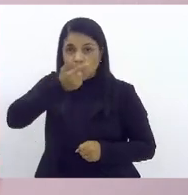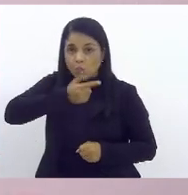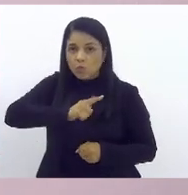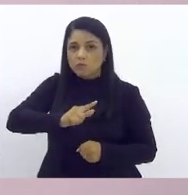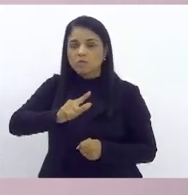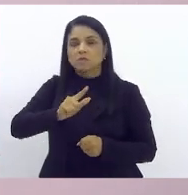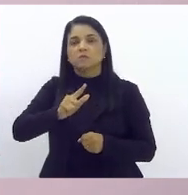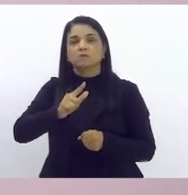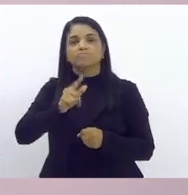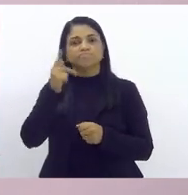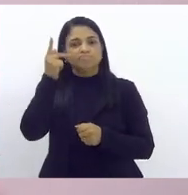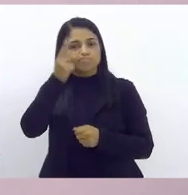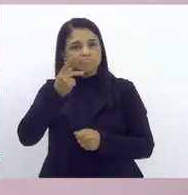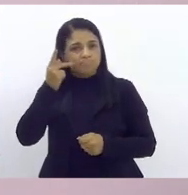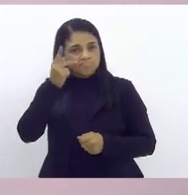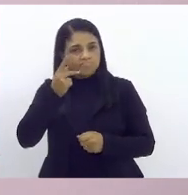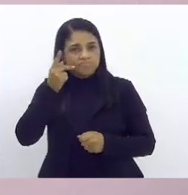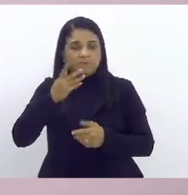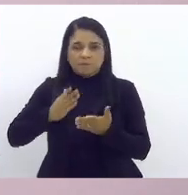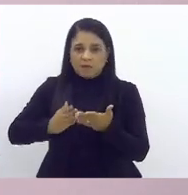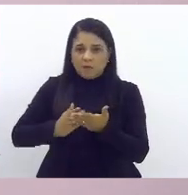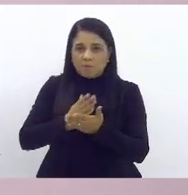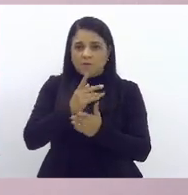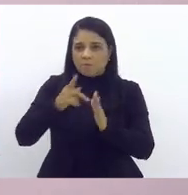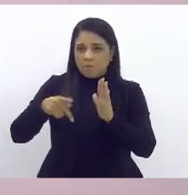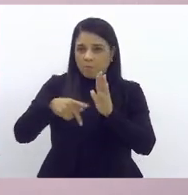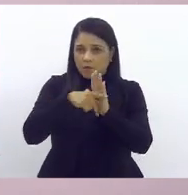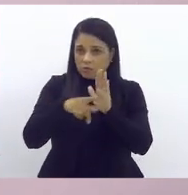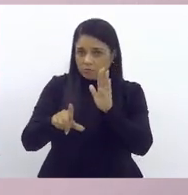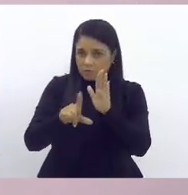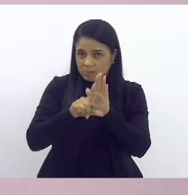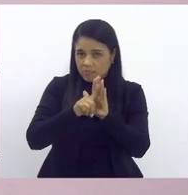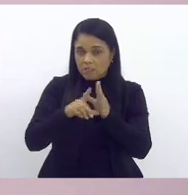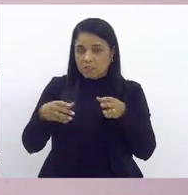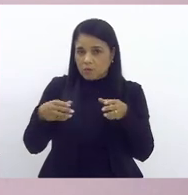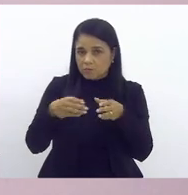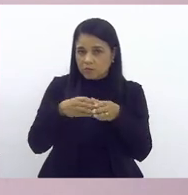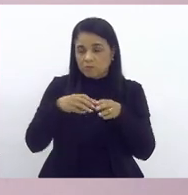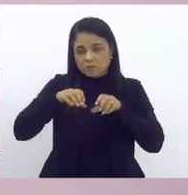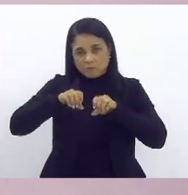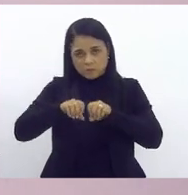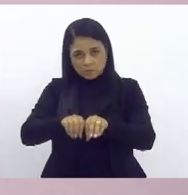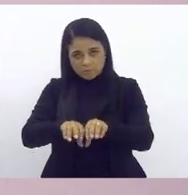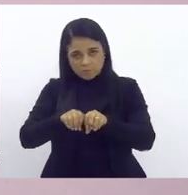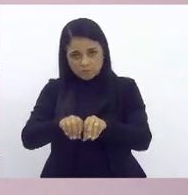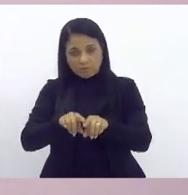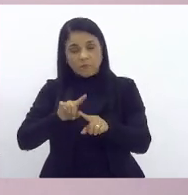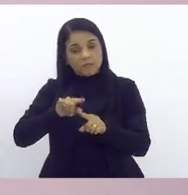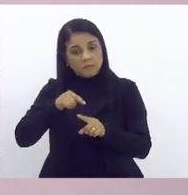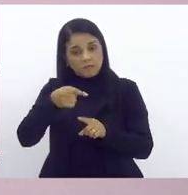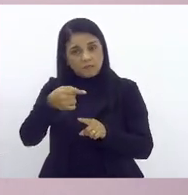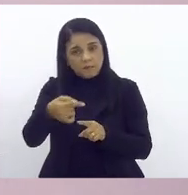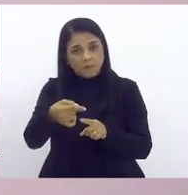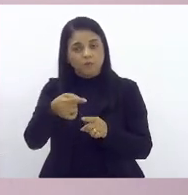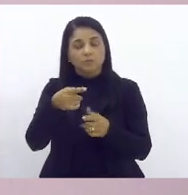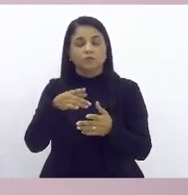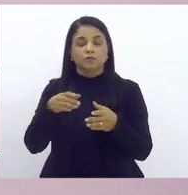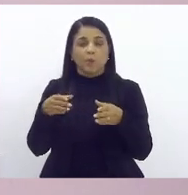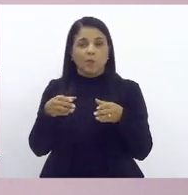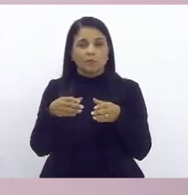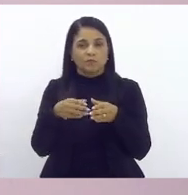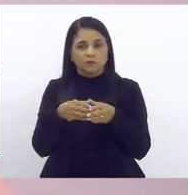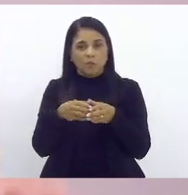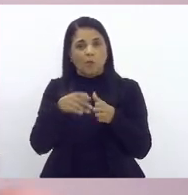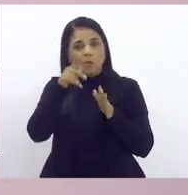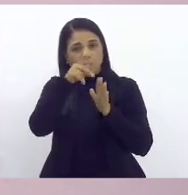tenha condições políticas de aprovar esse projeto na Comissão de Educação. Depois dessa comissão,